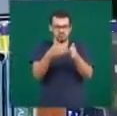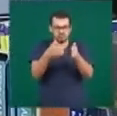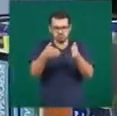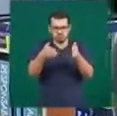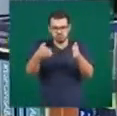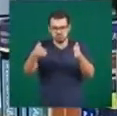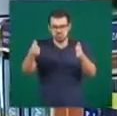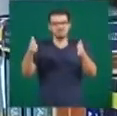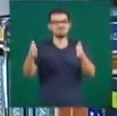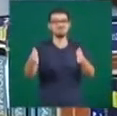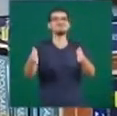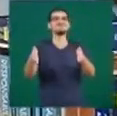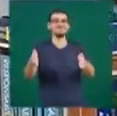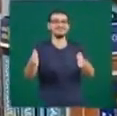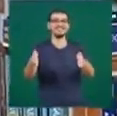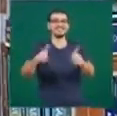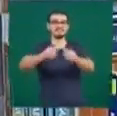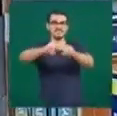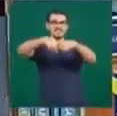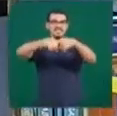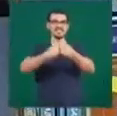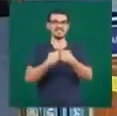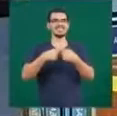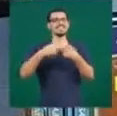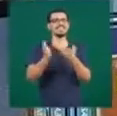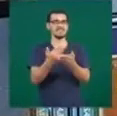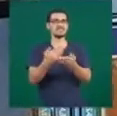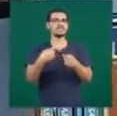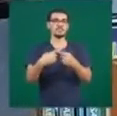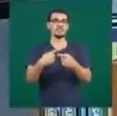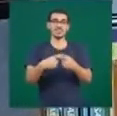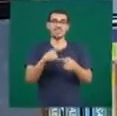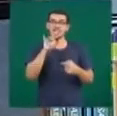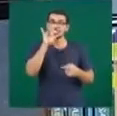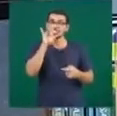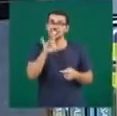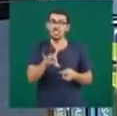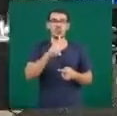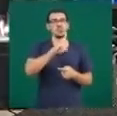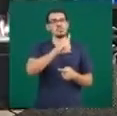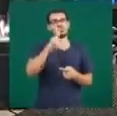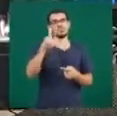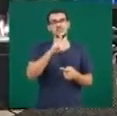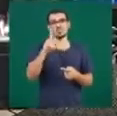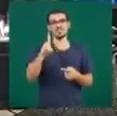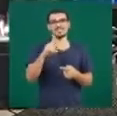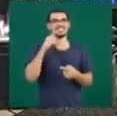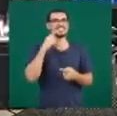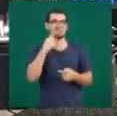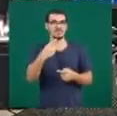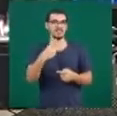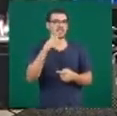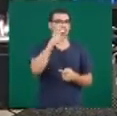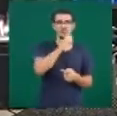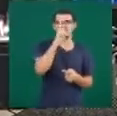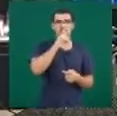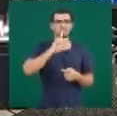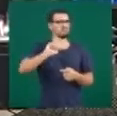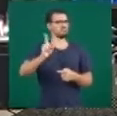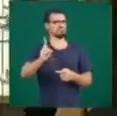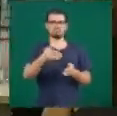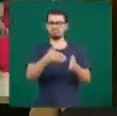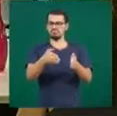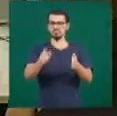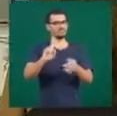empréstimo de itens. Agora são contados apenas os dias úteis. A comunidade acadêmica pode